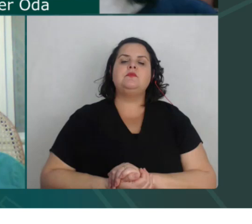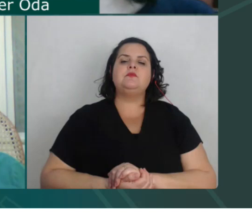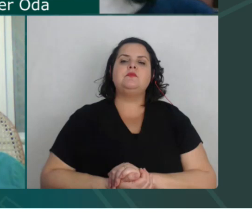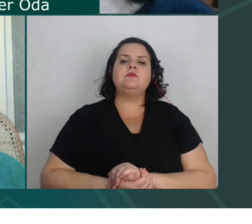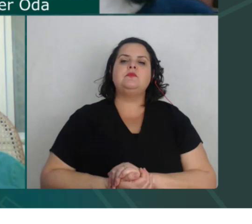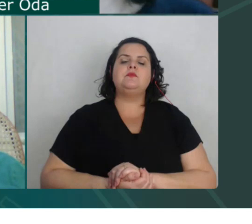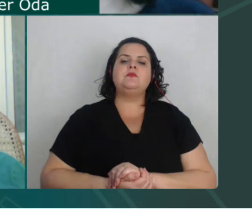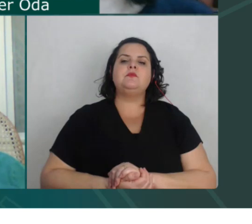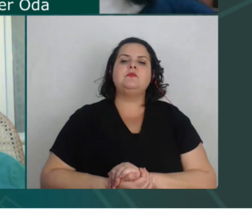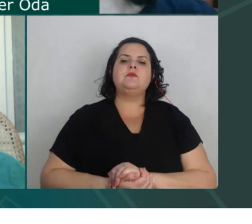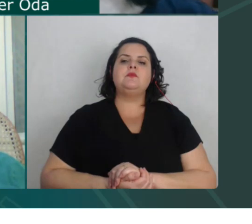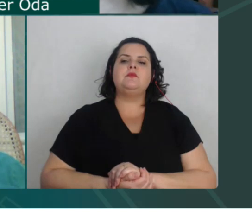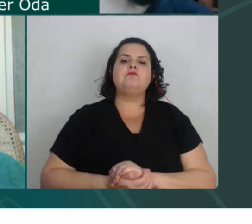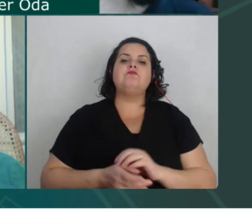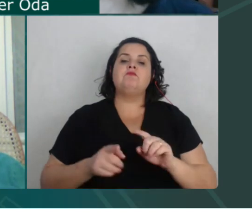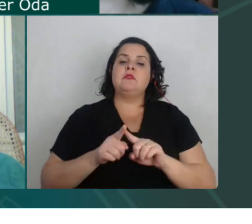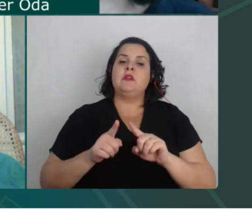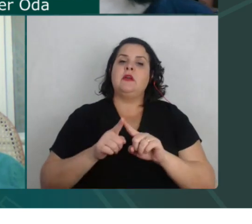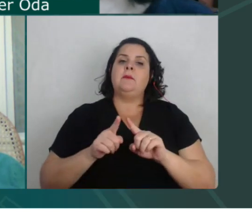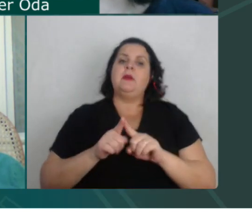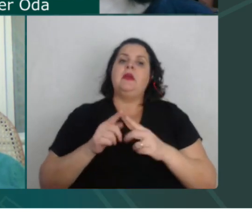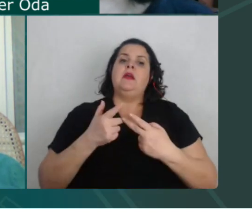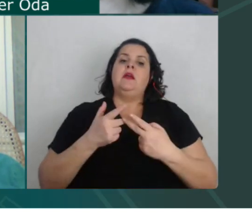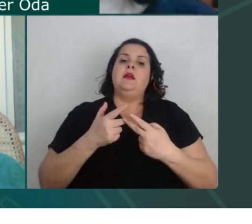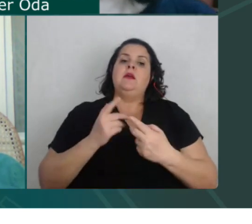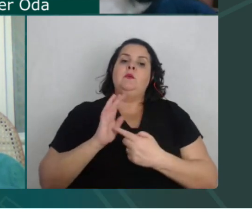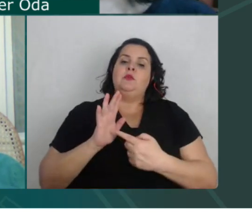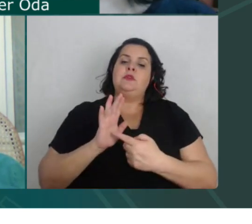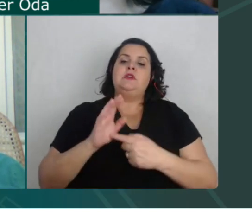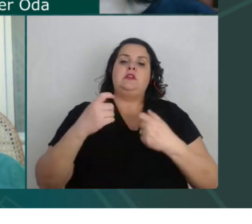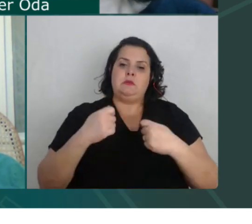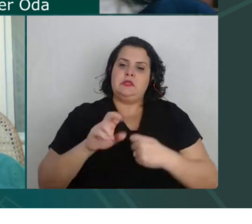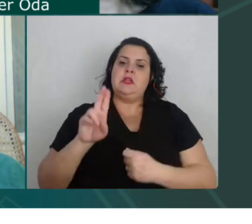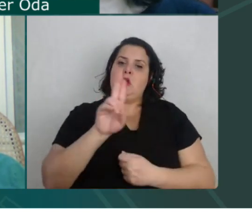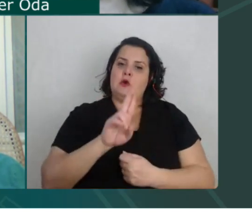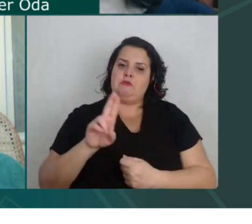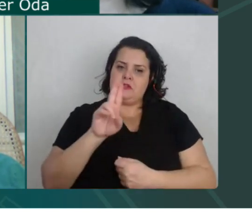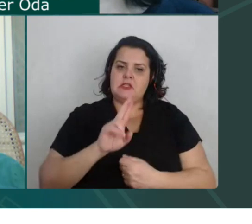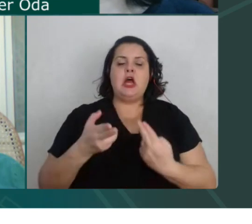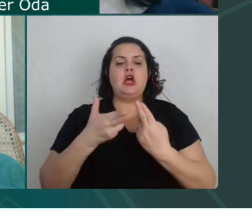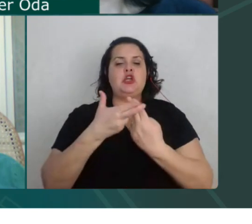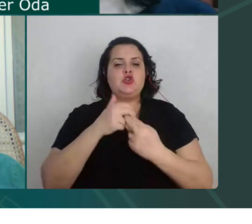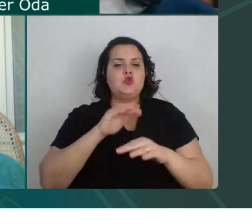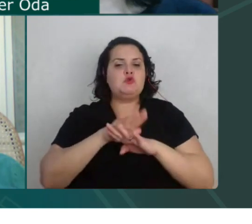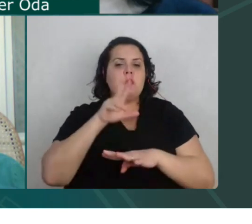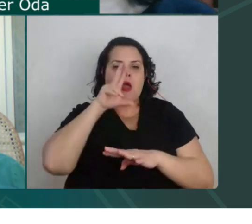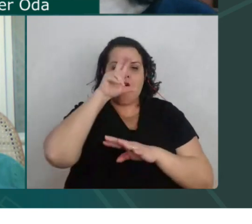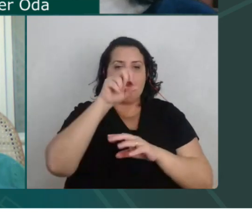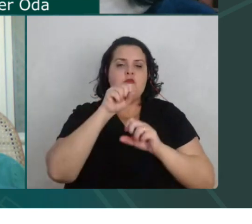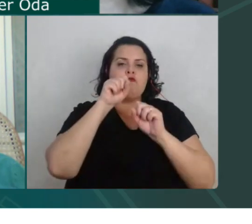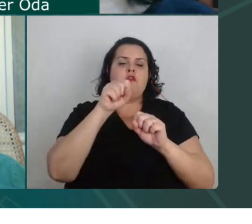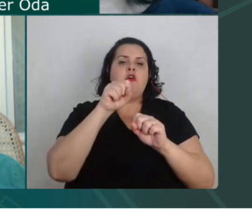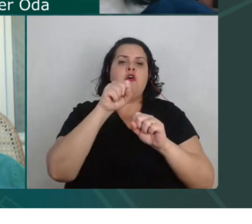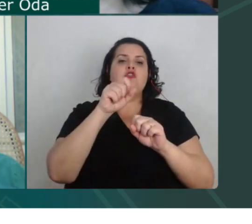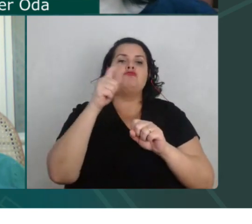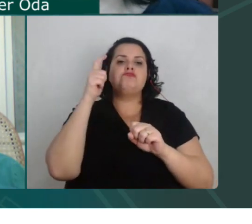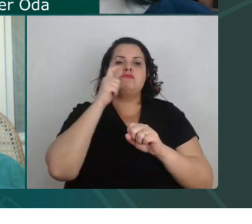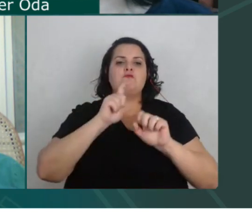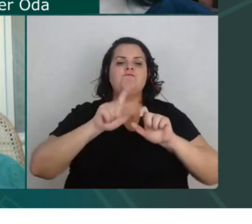apontando a necessidade de um SUS forte e de uma universidade também forte para enfrentar toda essa questão